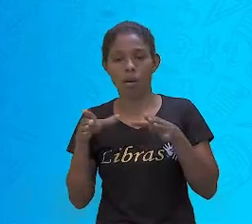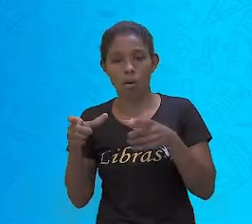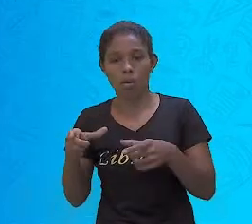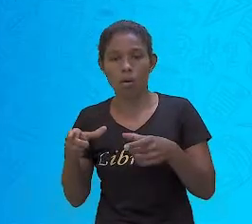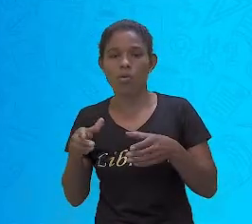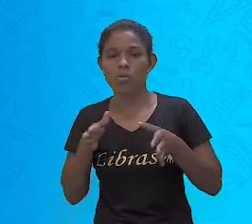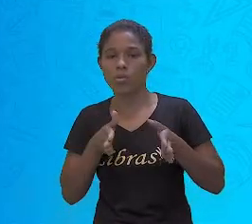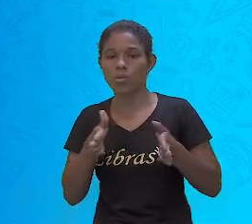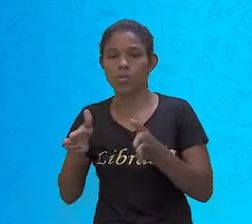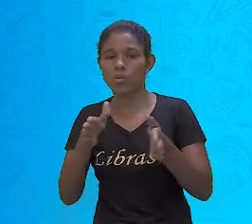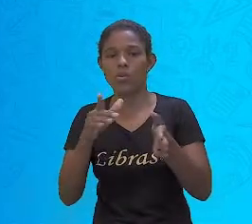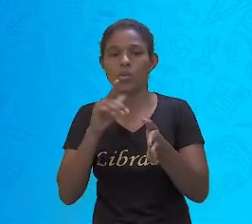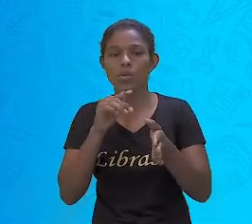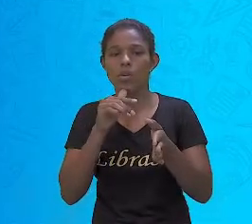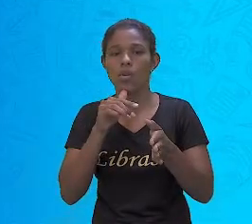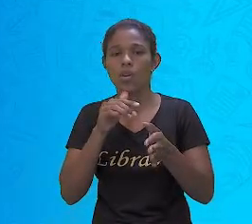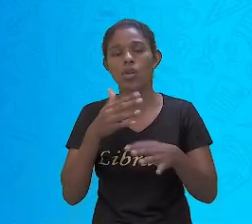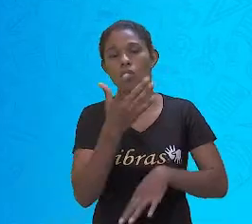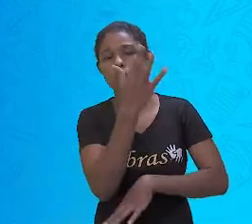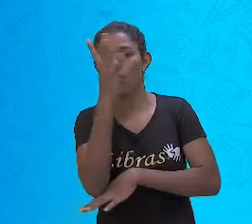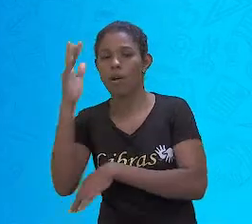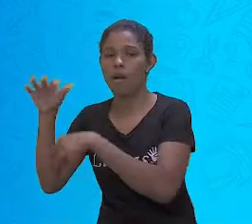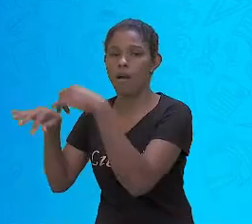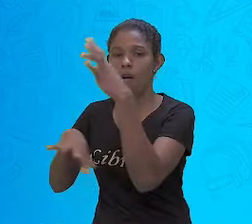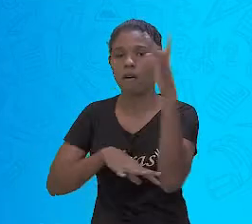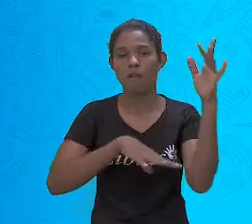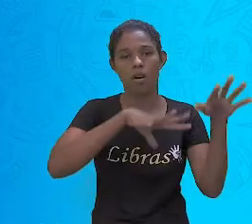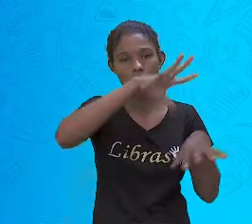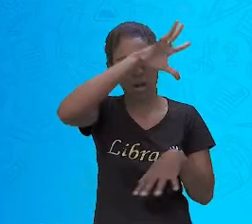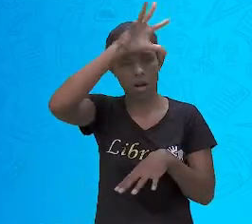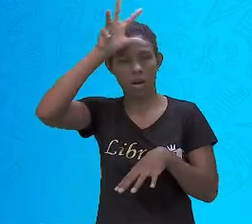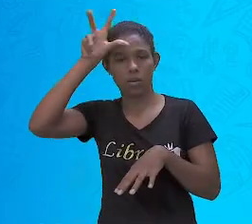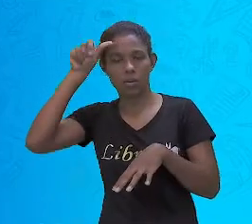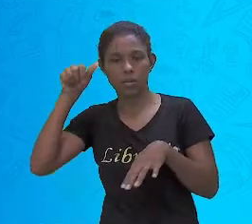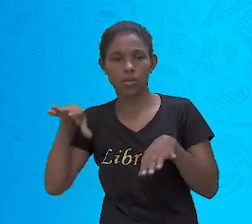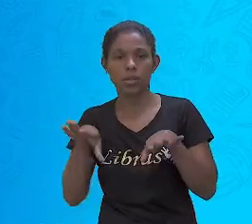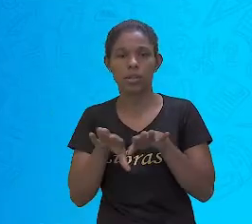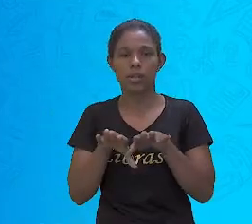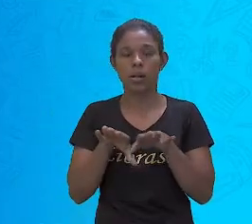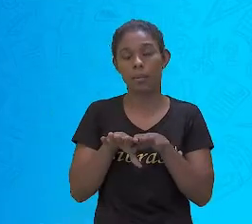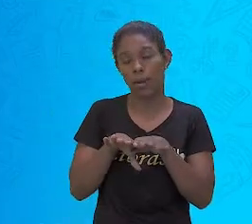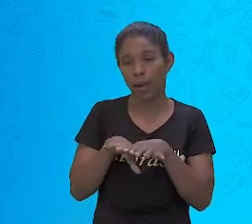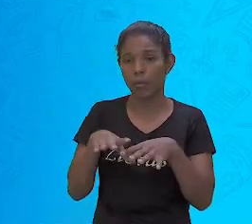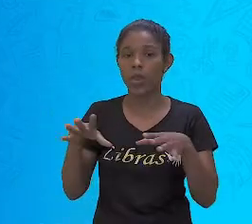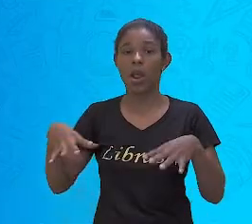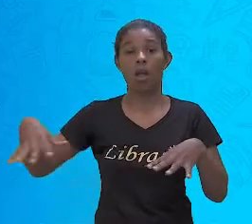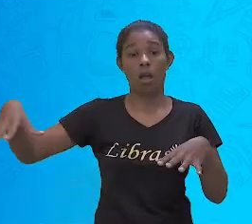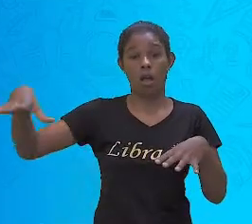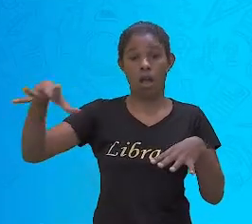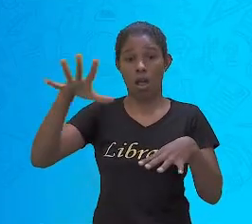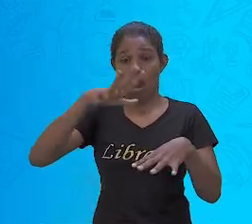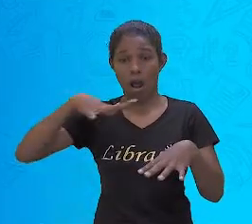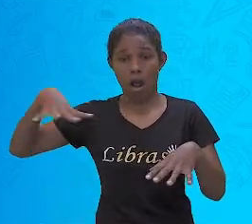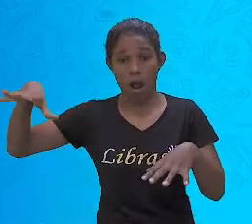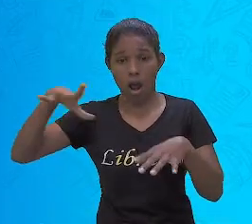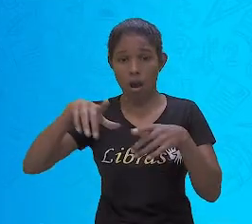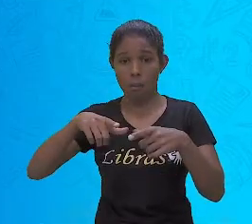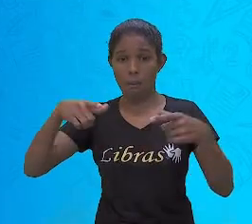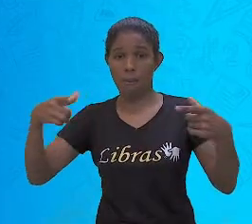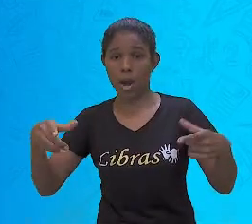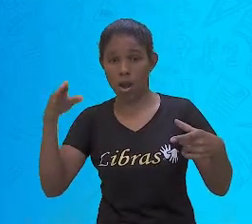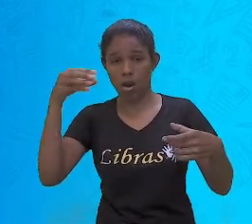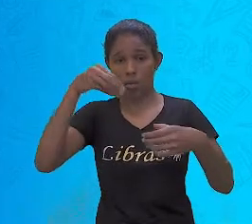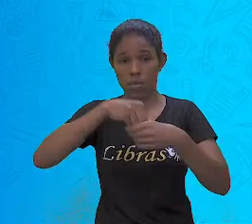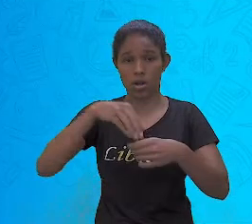Floresta Amazônica. É a maior das regiões, porém a menos povoada. O clima predominante da região é o